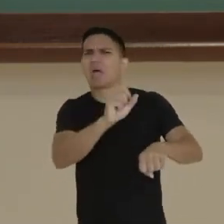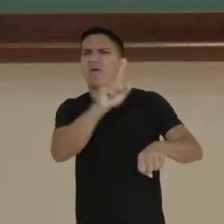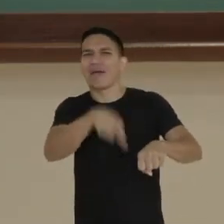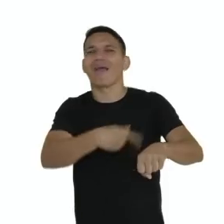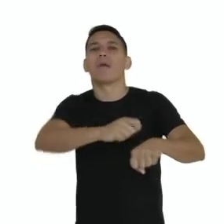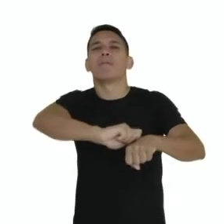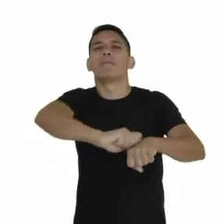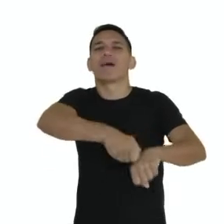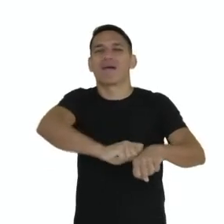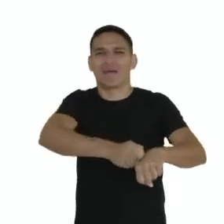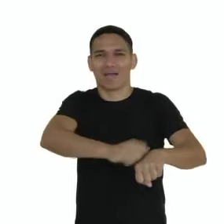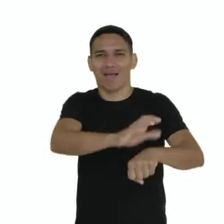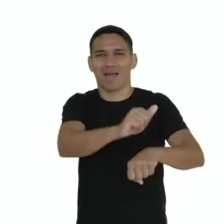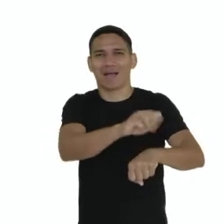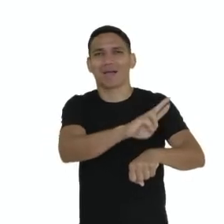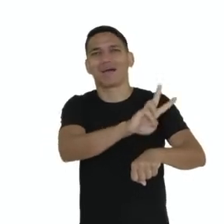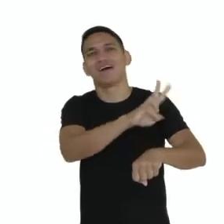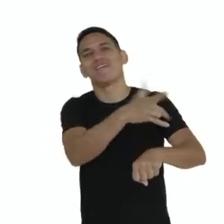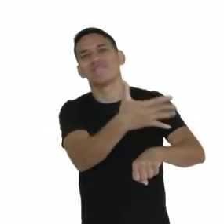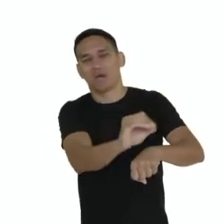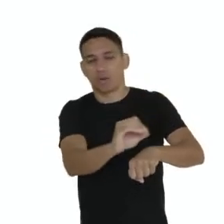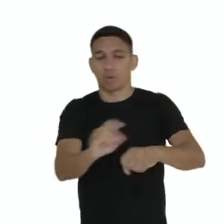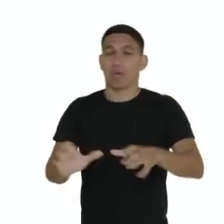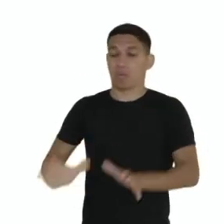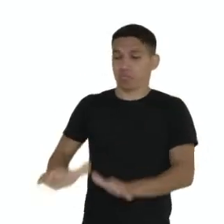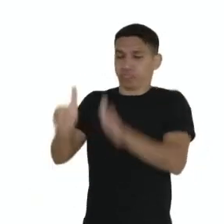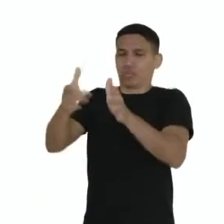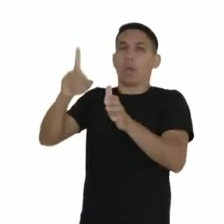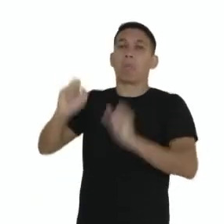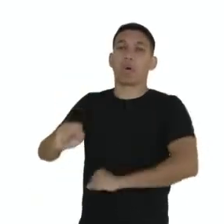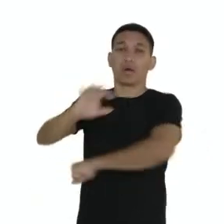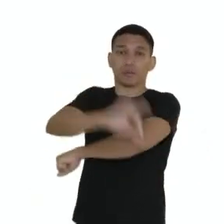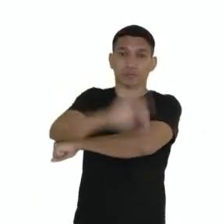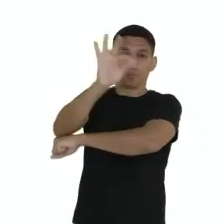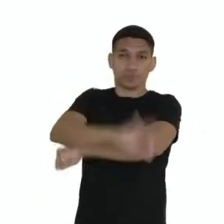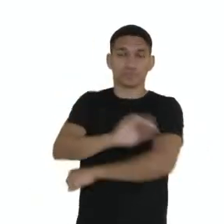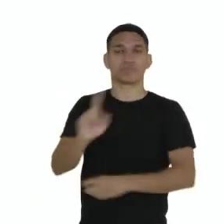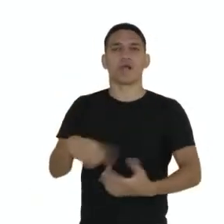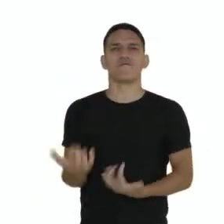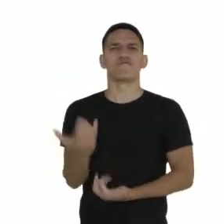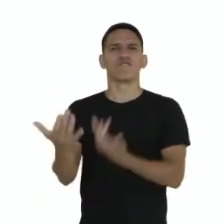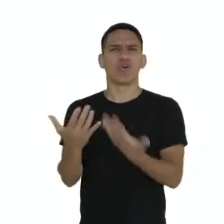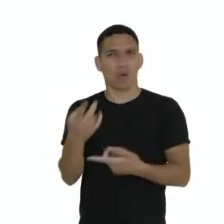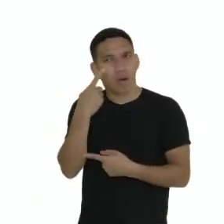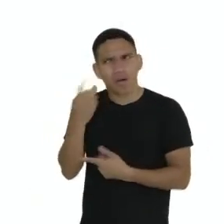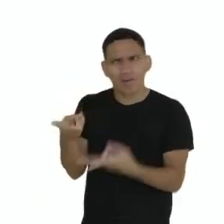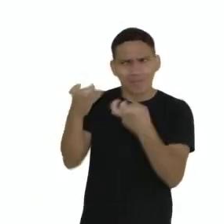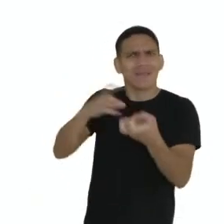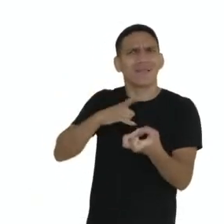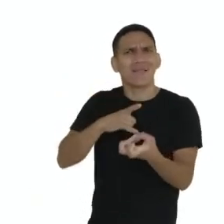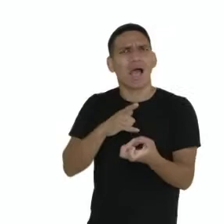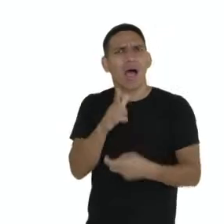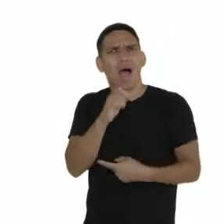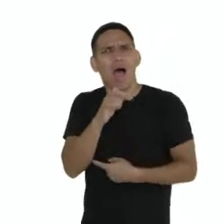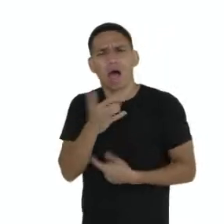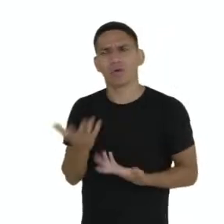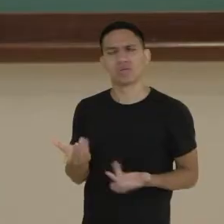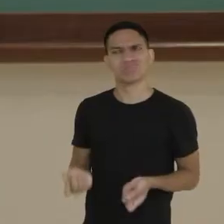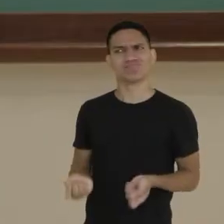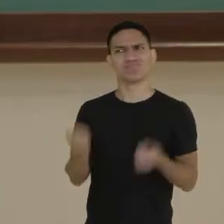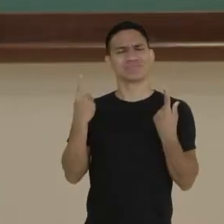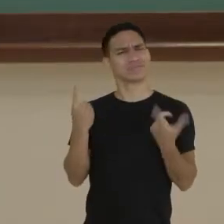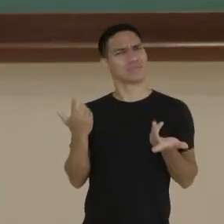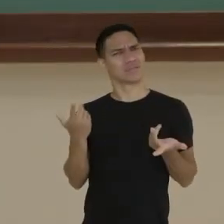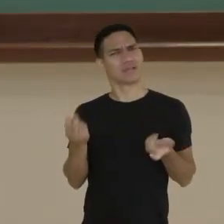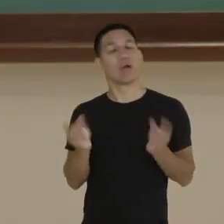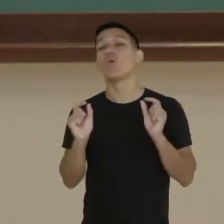tem aqui, por exemplo, um barril, que poderia ser o petróleo. Você tem o fogo. Perceba que tem a água, né? Daí, quando você pensa em água, você pode